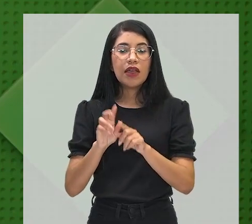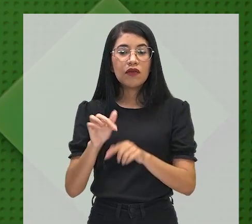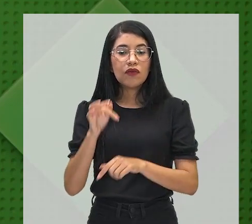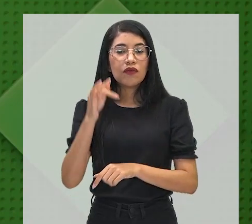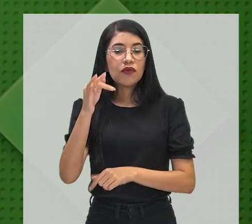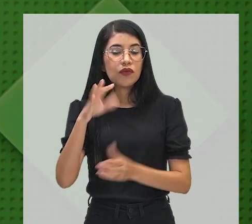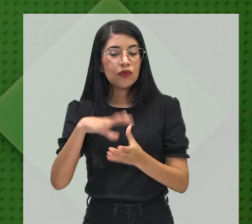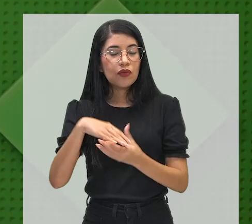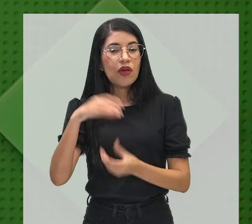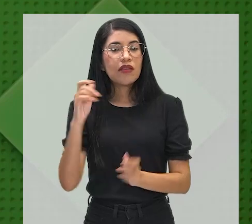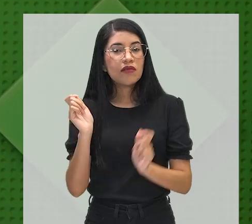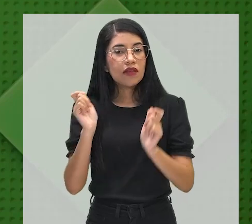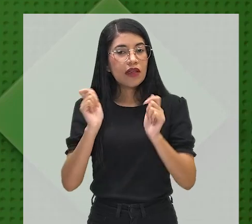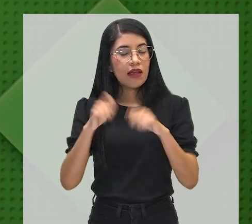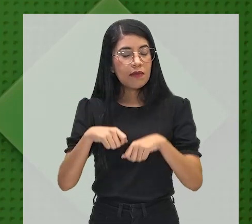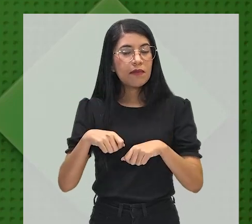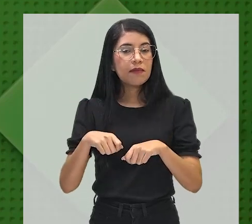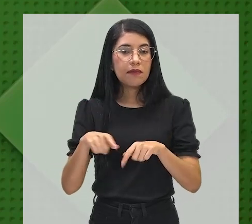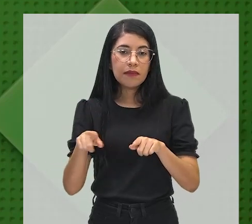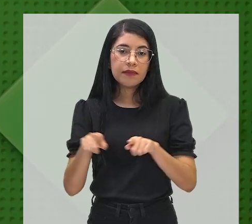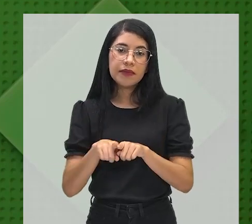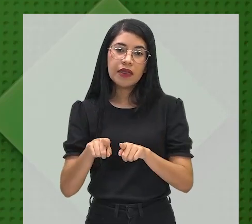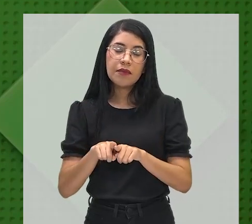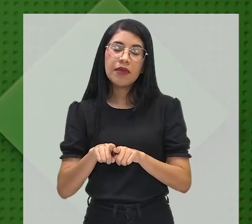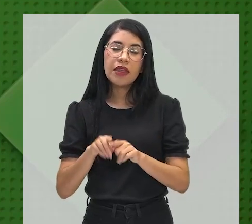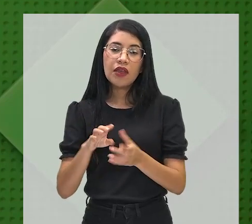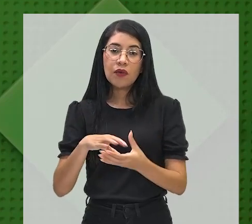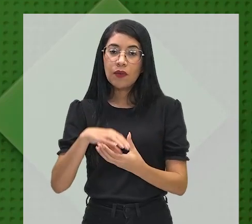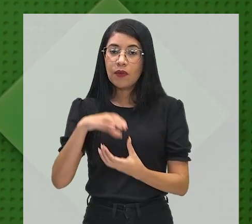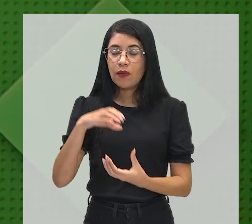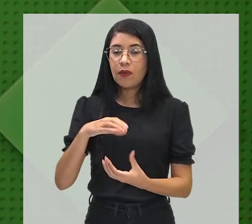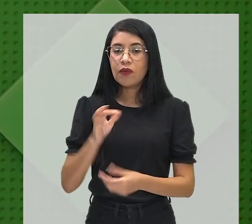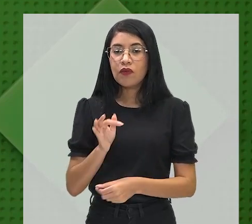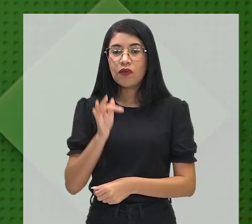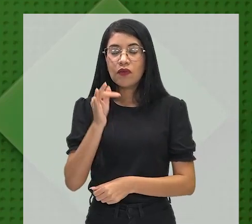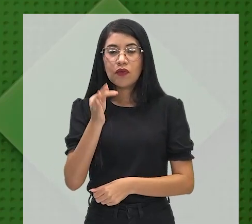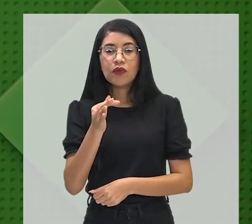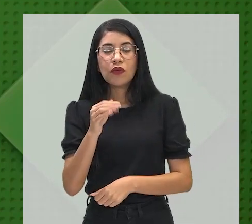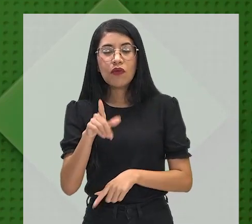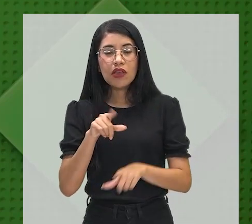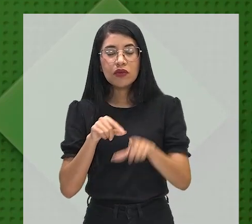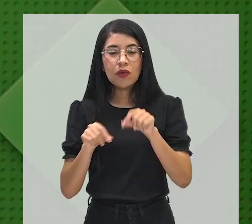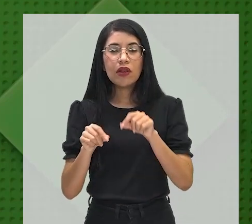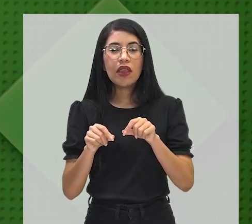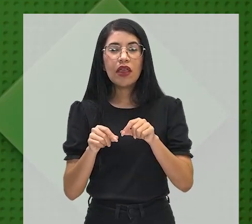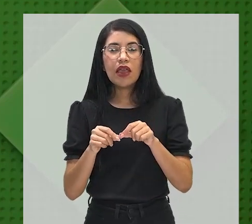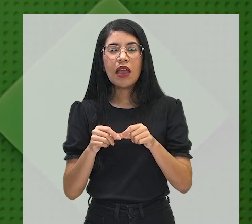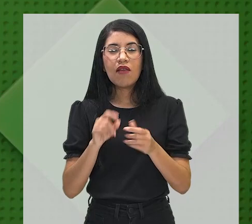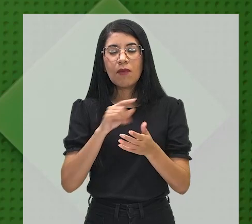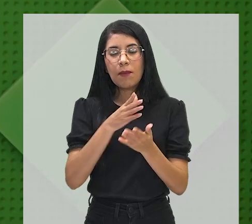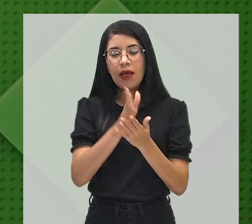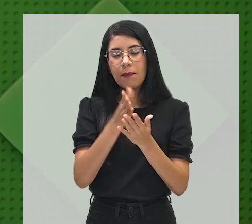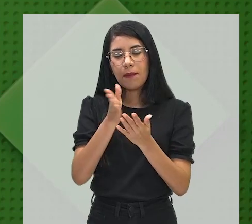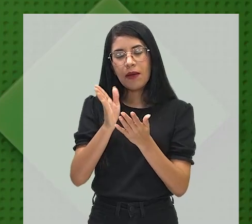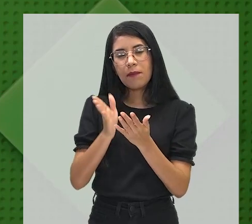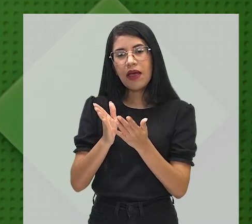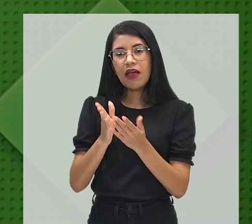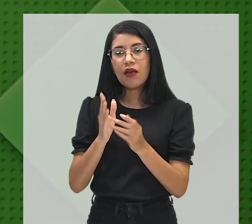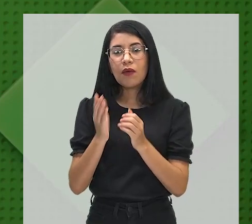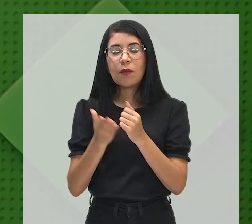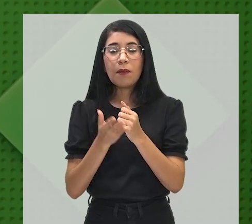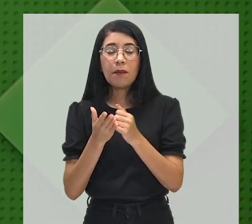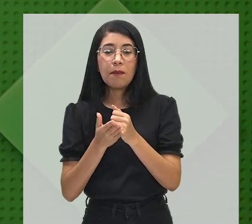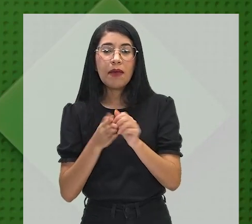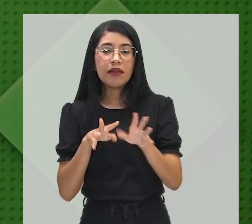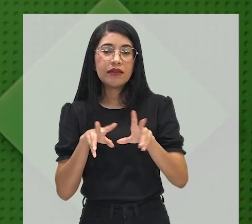se tornar um adulto capaz, né, capacitado, que ela possa se tornar um adulto que vai escolher o seu próprio caminho baseado ali na